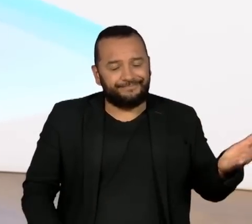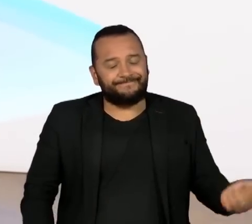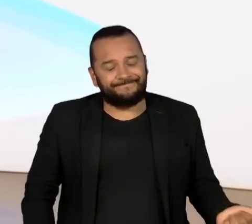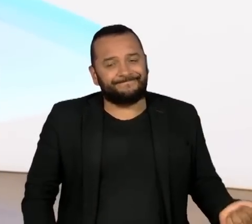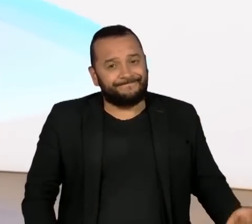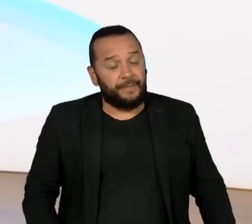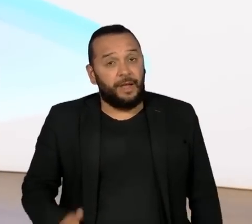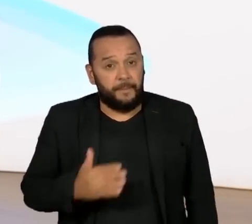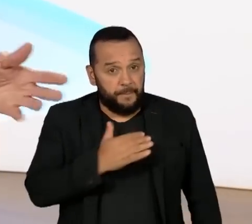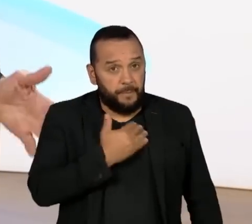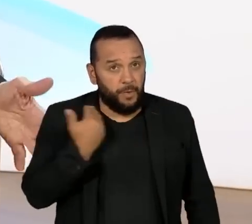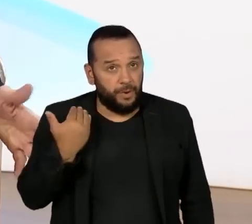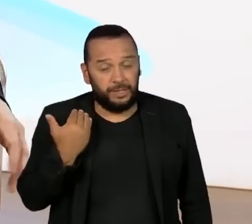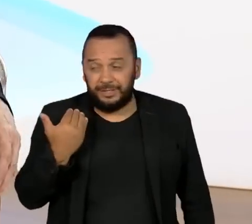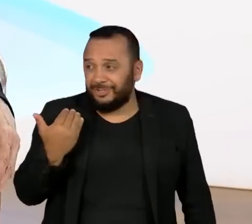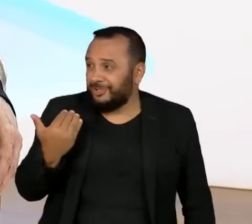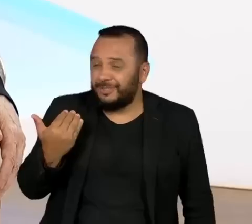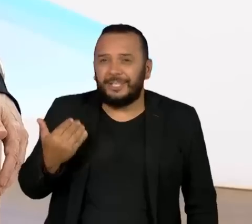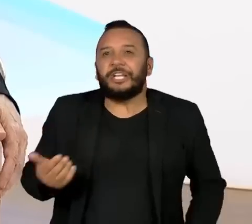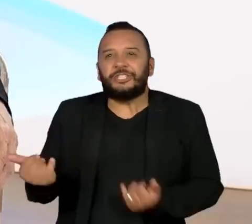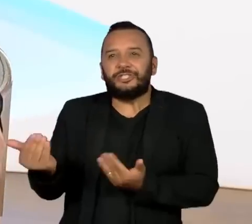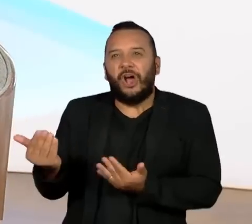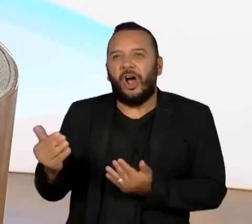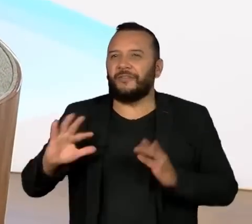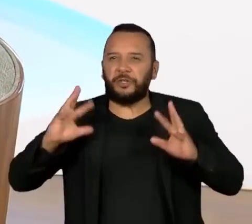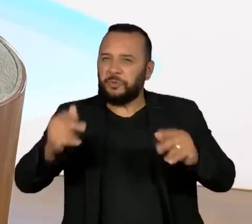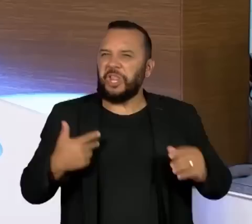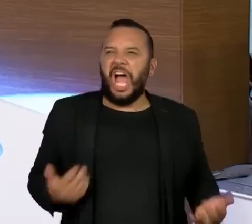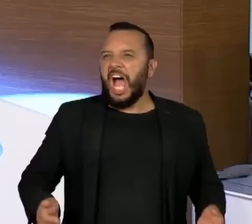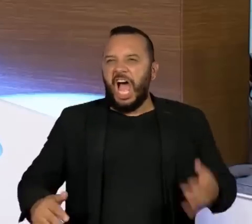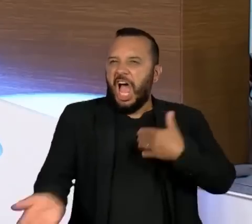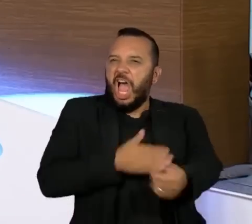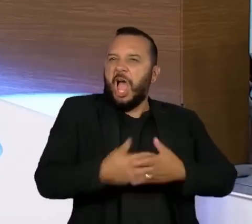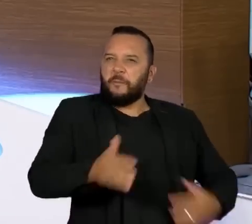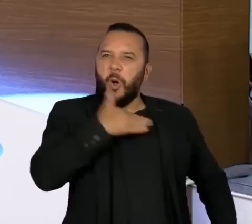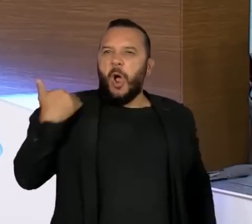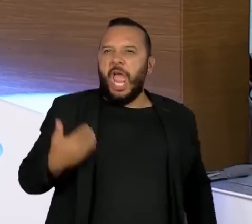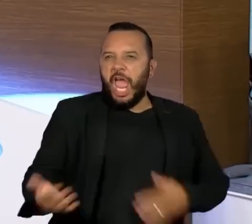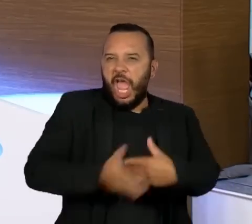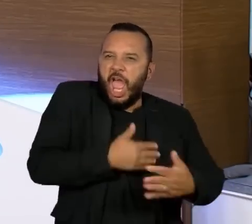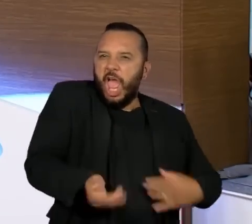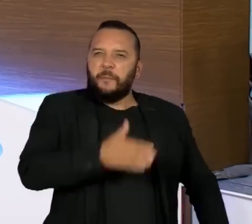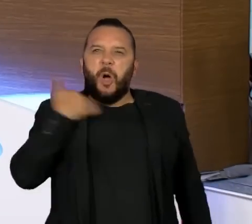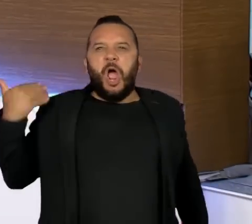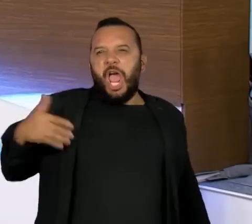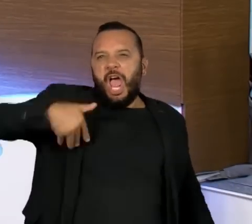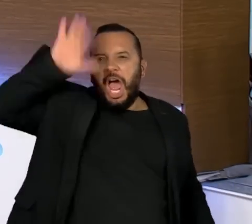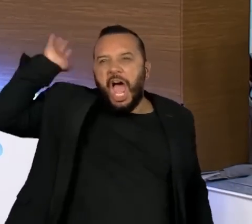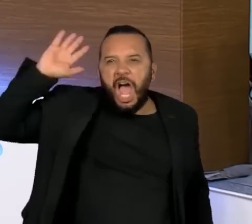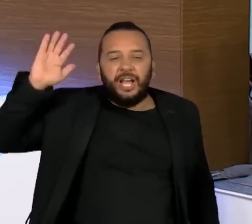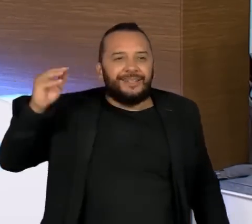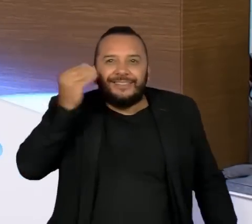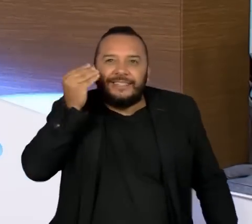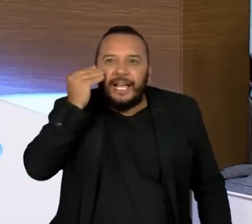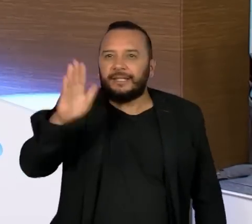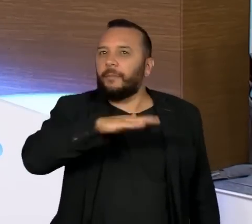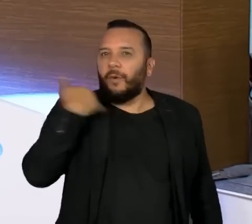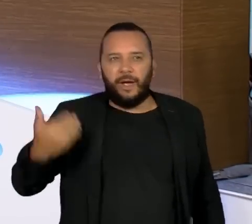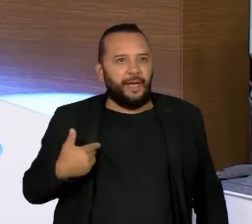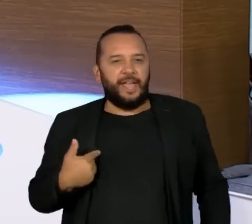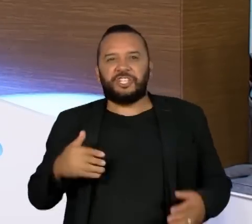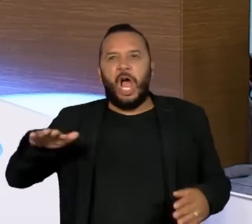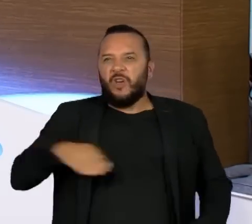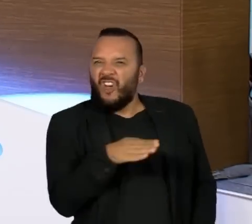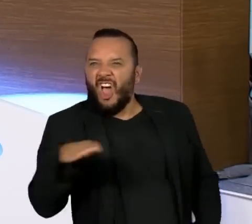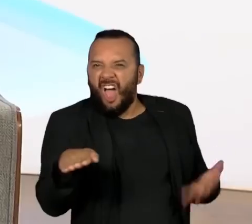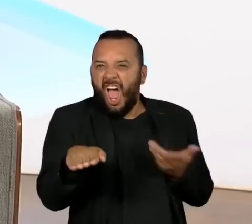morte... Na juventude, todo mundo é suicida, todo mundo faz tudo para morrer e não morre, né? Você tenta de todas as maneiras e